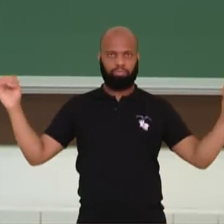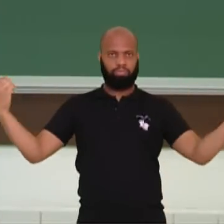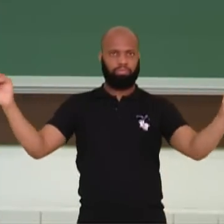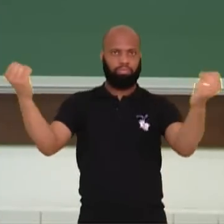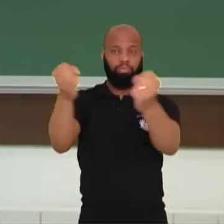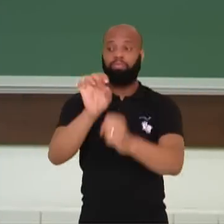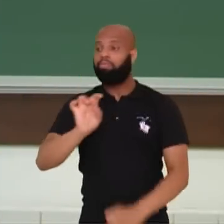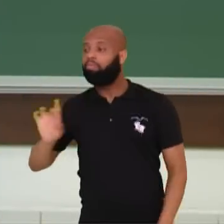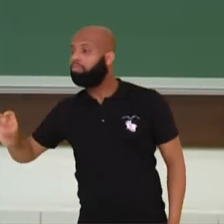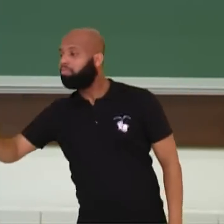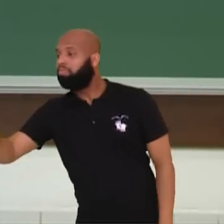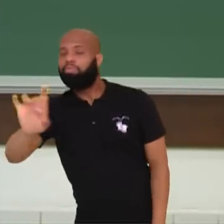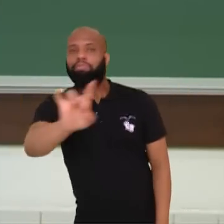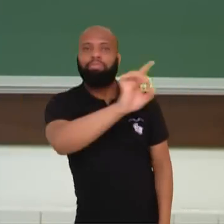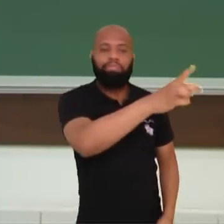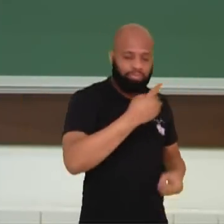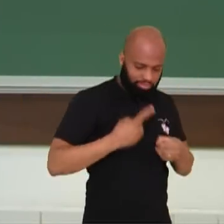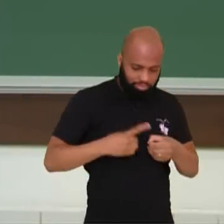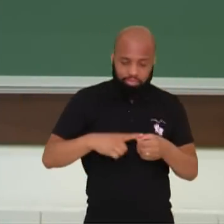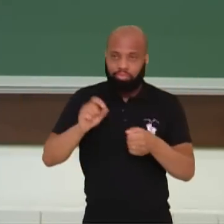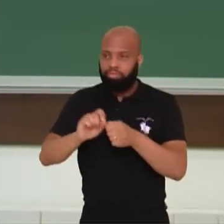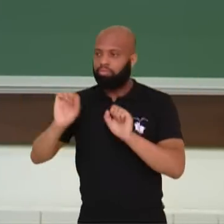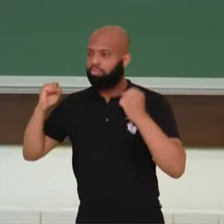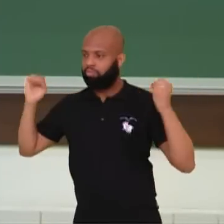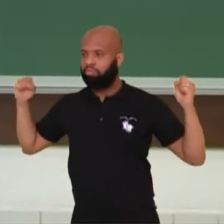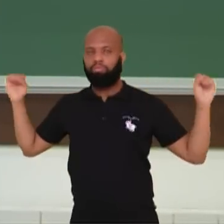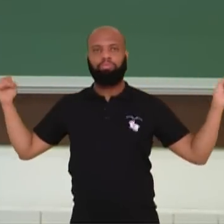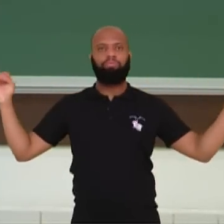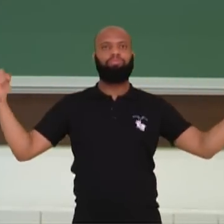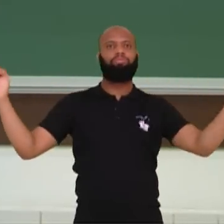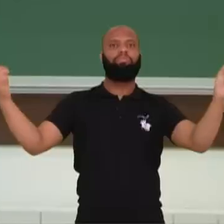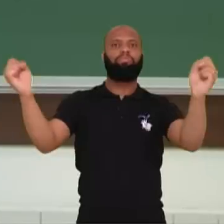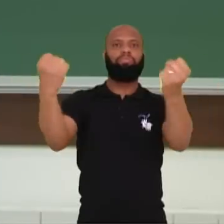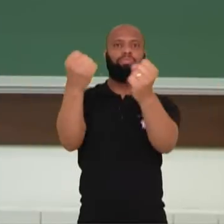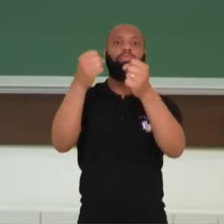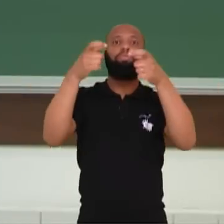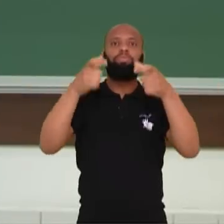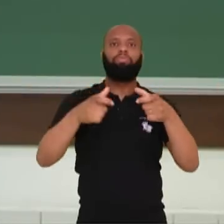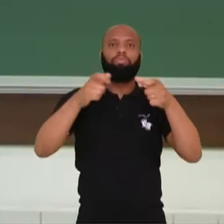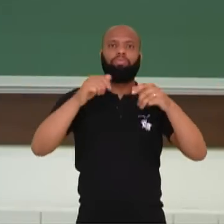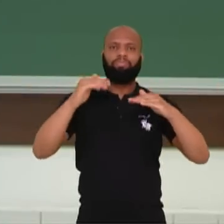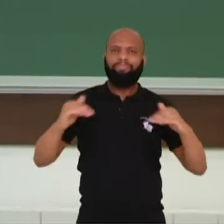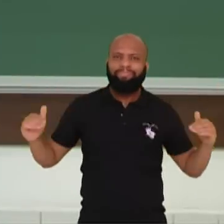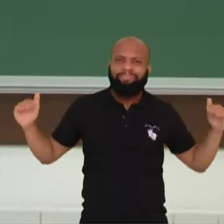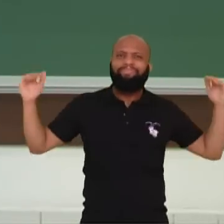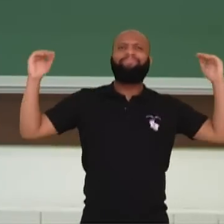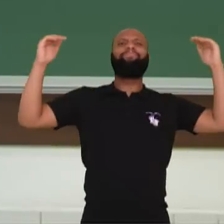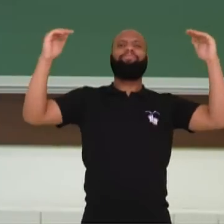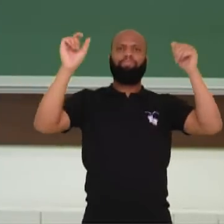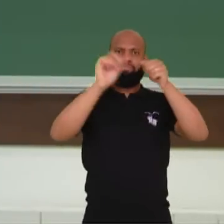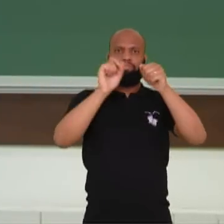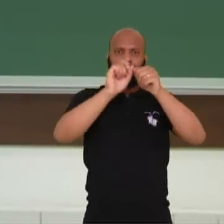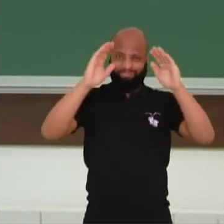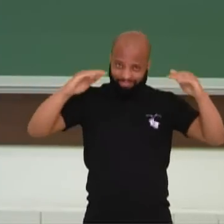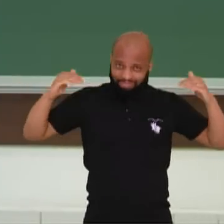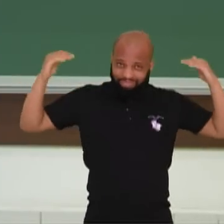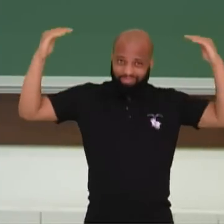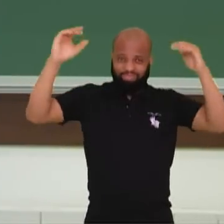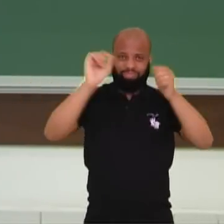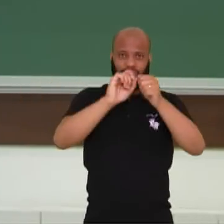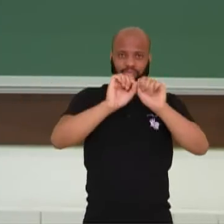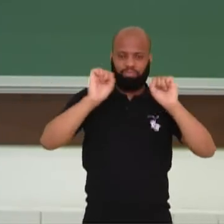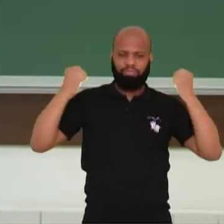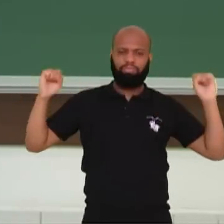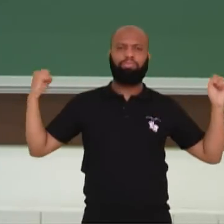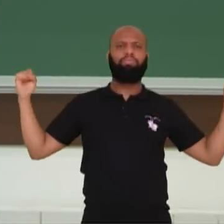de fazer um templo num lugar mais alto, a chamada Acrópole, o lugar mais alto da polis, né? O lugar mais alto das